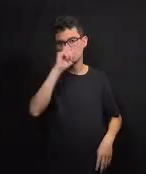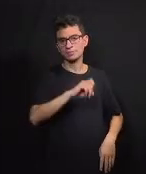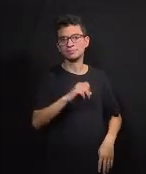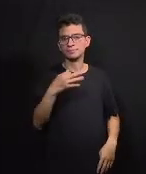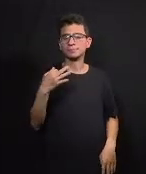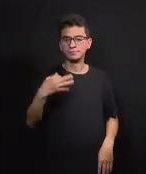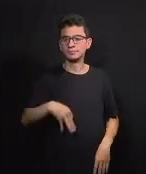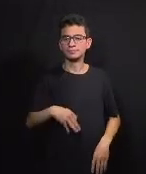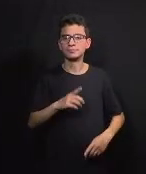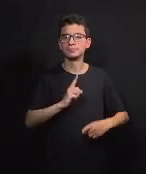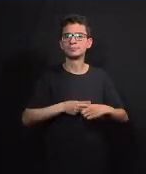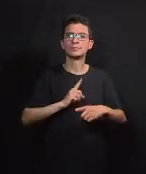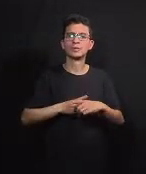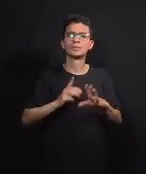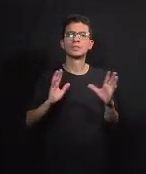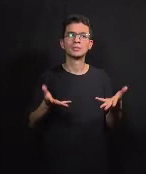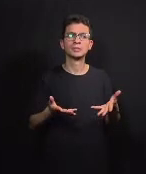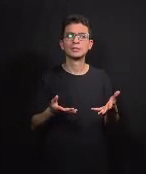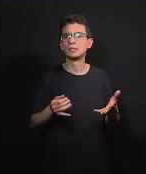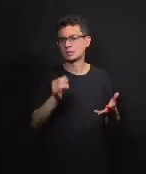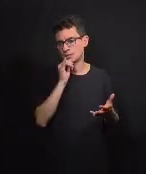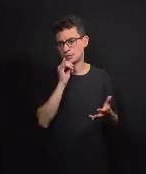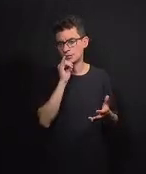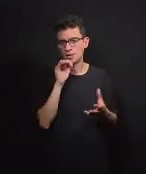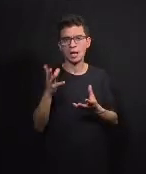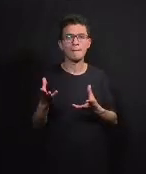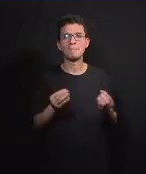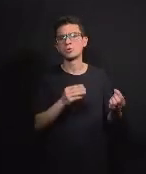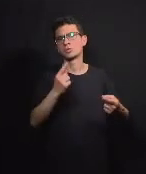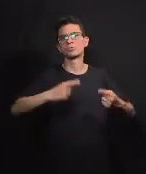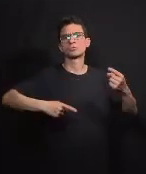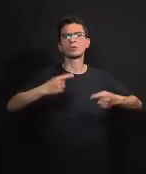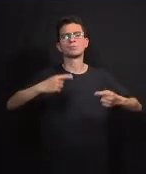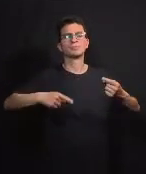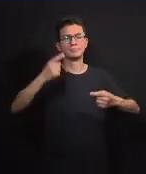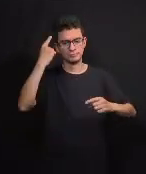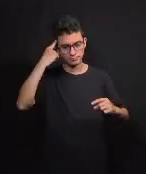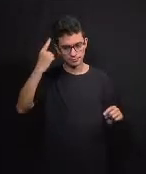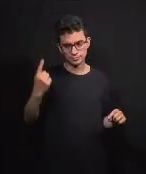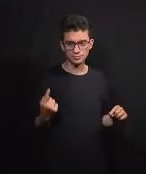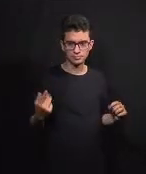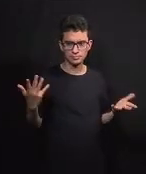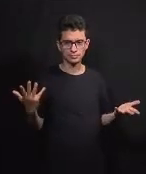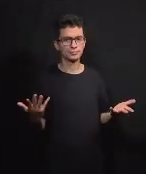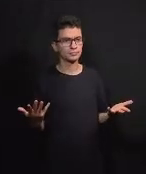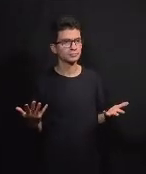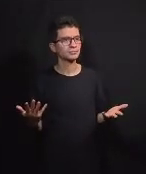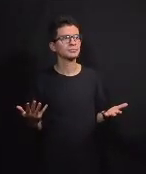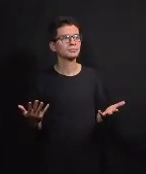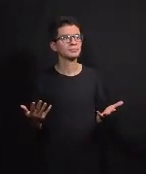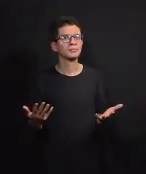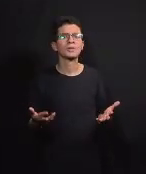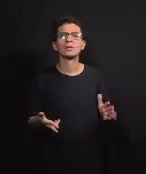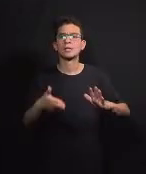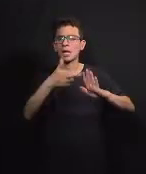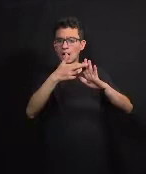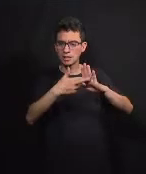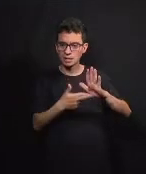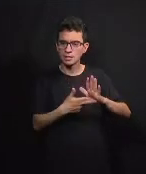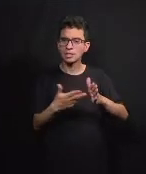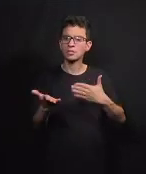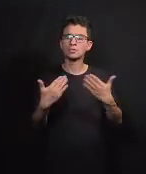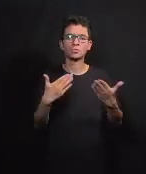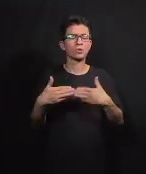já levou a enormes discussões. E há quem diga, e se deve levar a sério essa discussão,